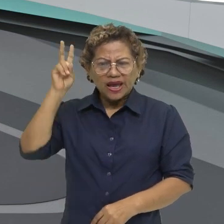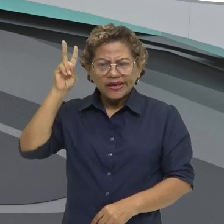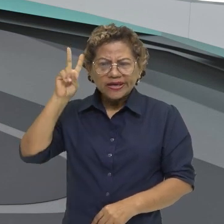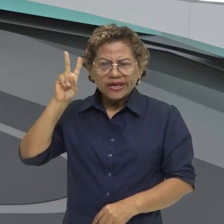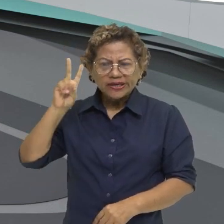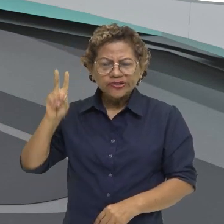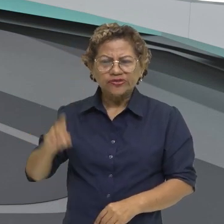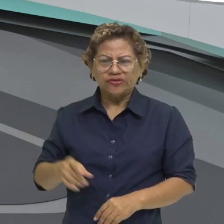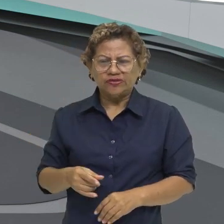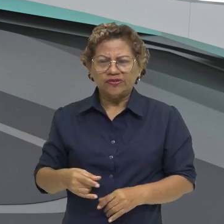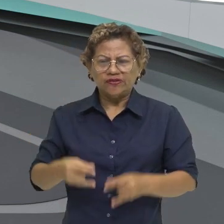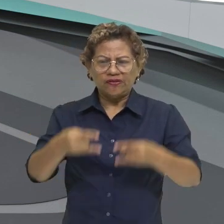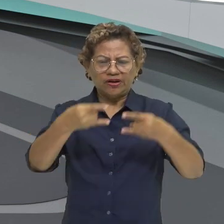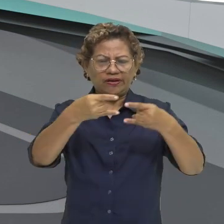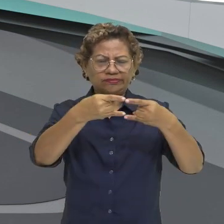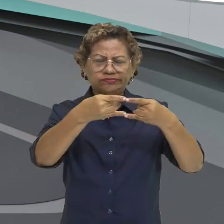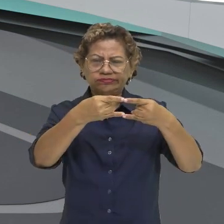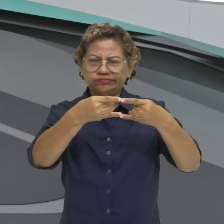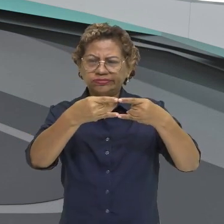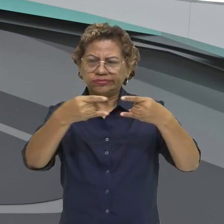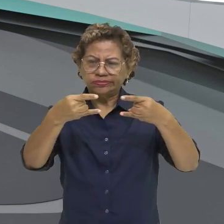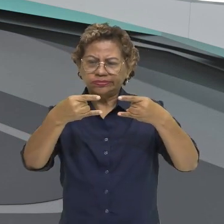em quadrinhos, elas